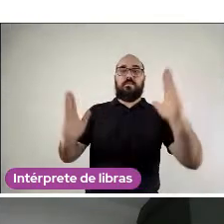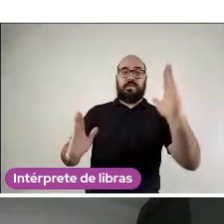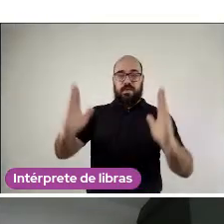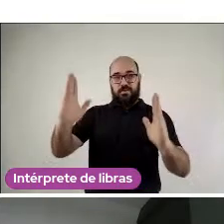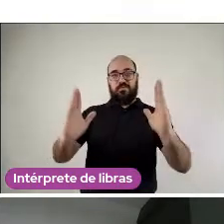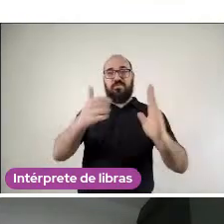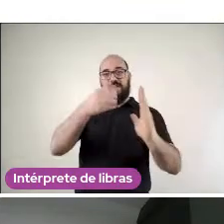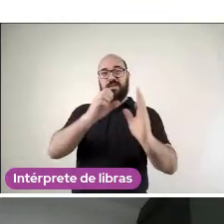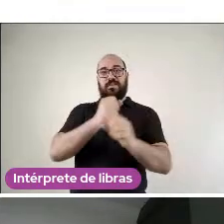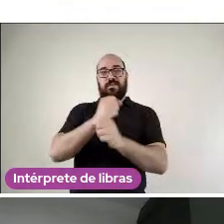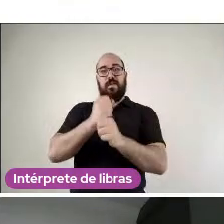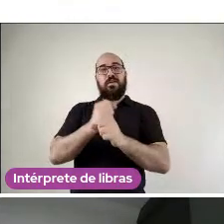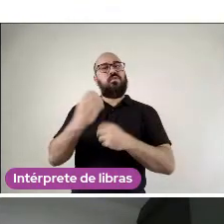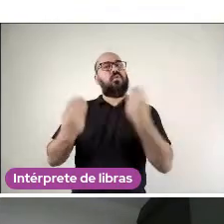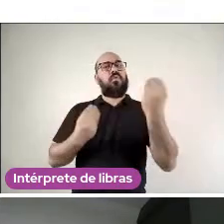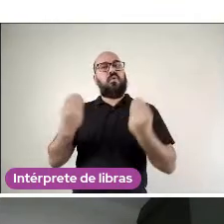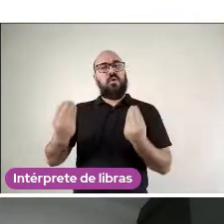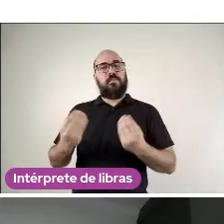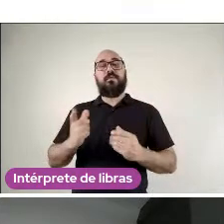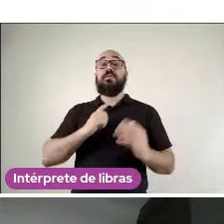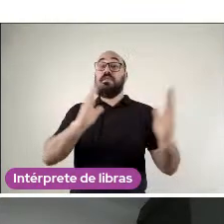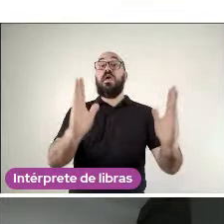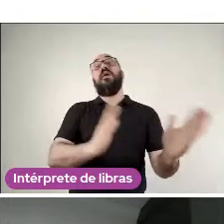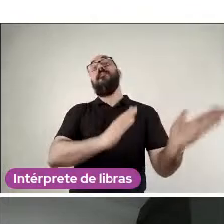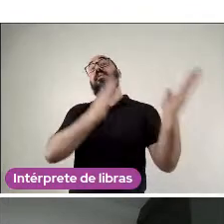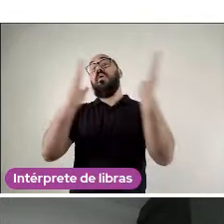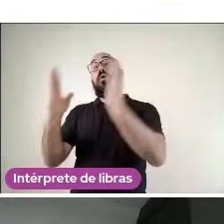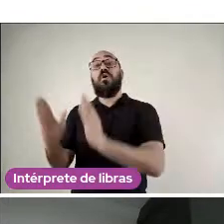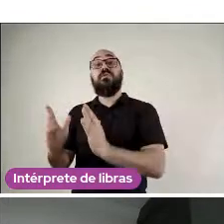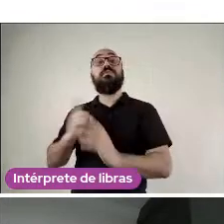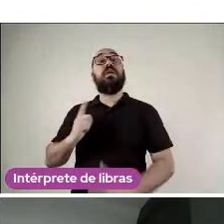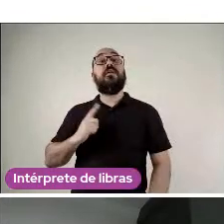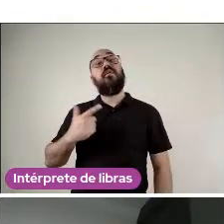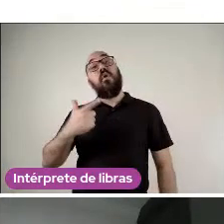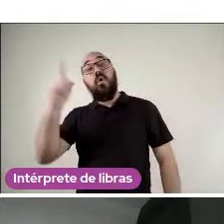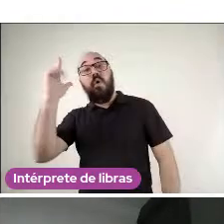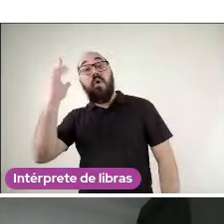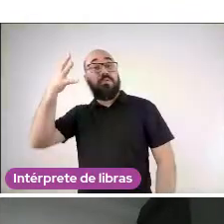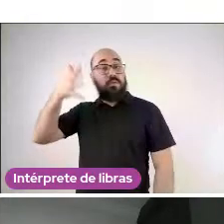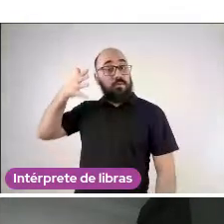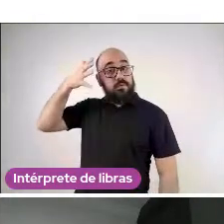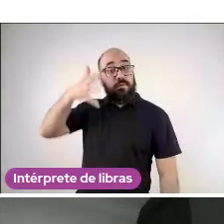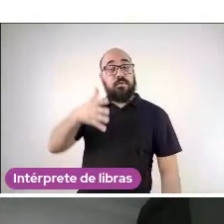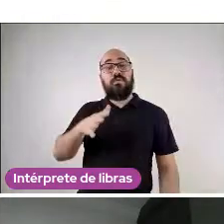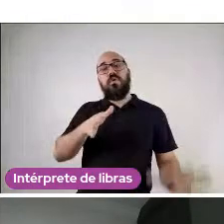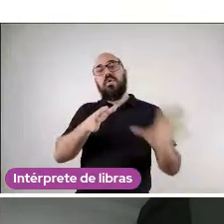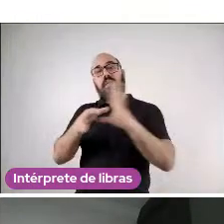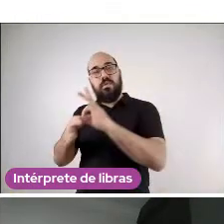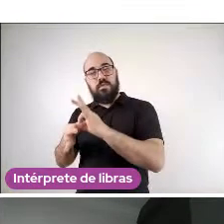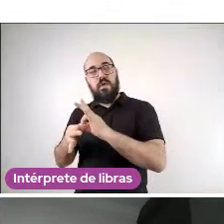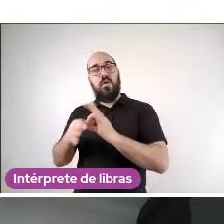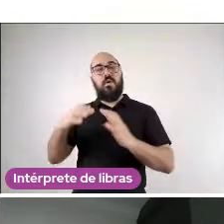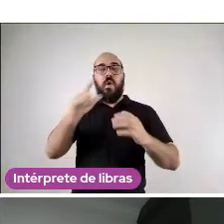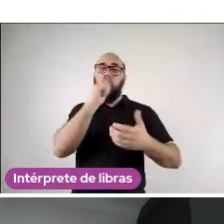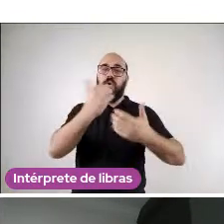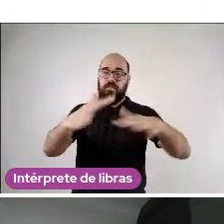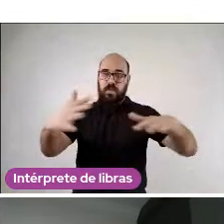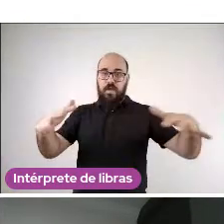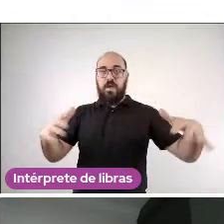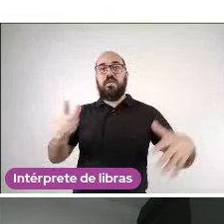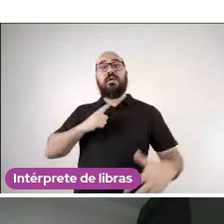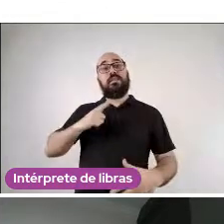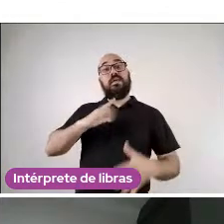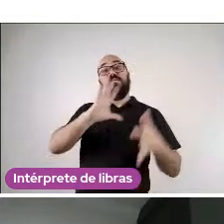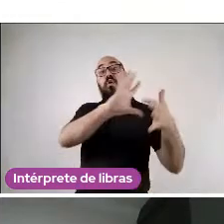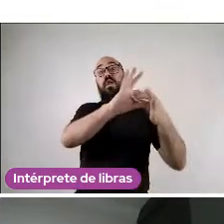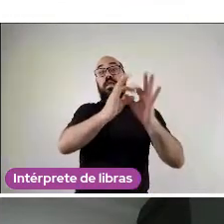abril de 2021. Depois teve uma outra versão do Conexão Oceano, em 2021, o lançamento da Olimpíada Brasileira